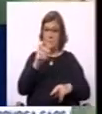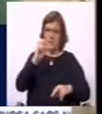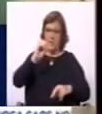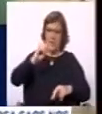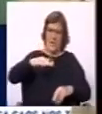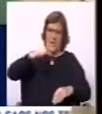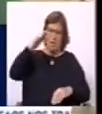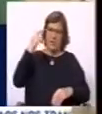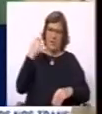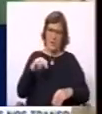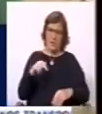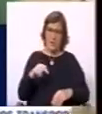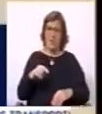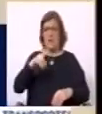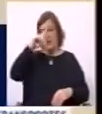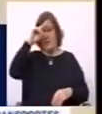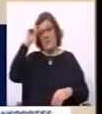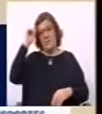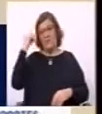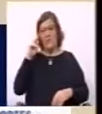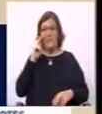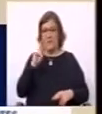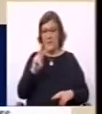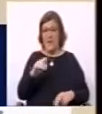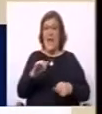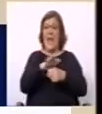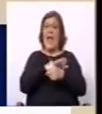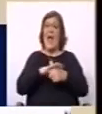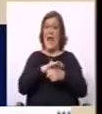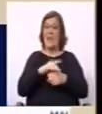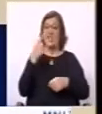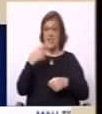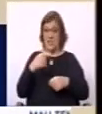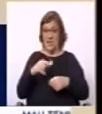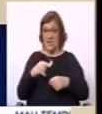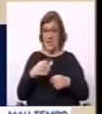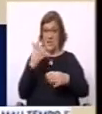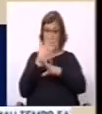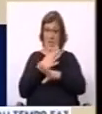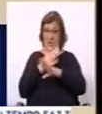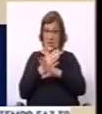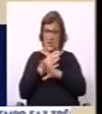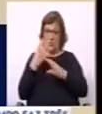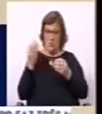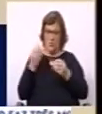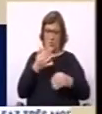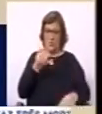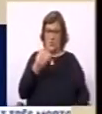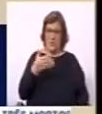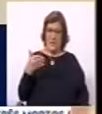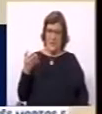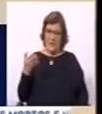anos, portanto tinham dificuldades em mover-se. Nas áreas que foram atingidas pelos incêndios intensos de